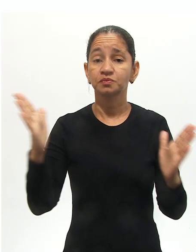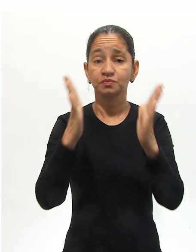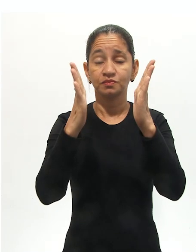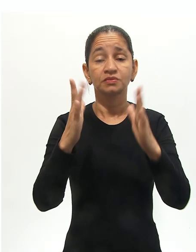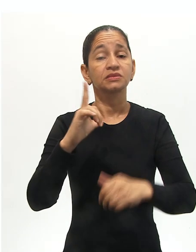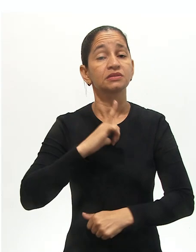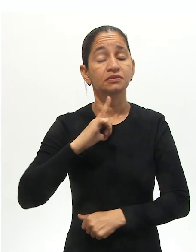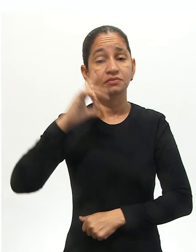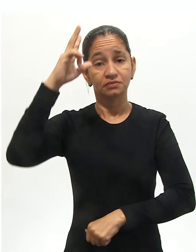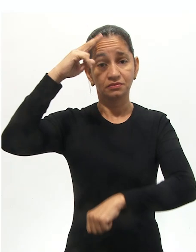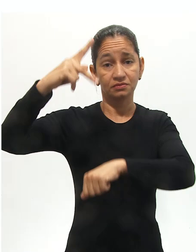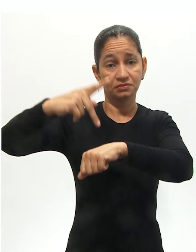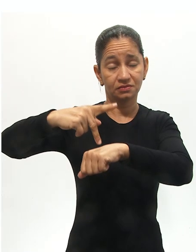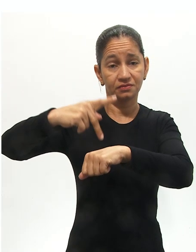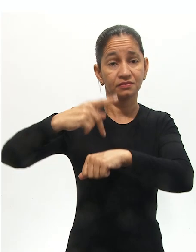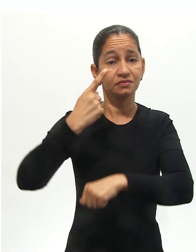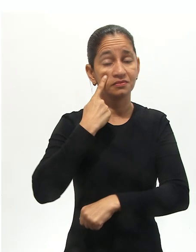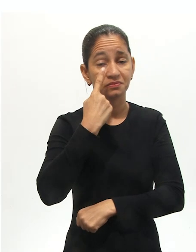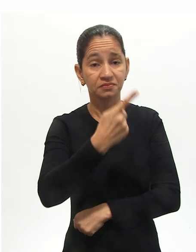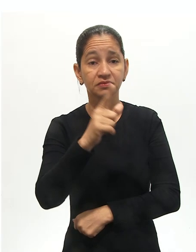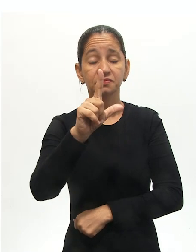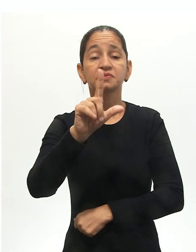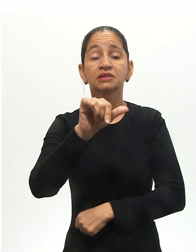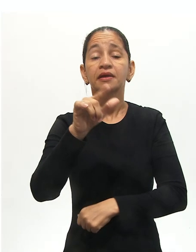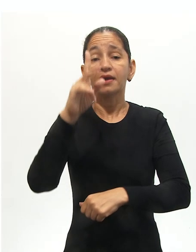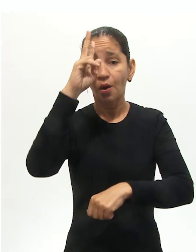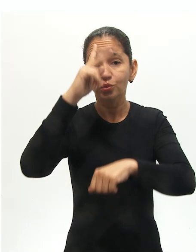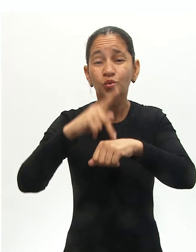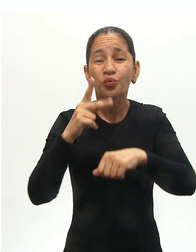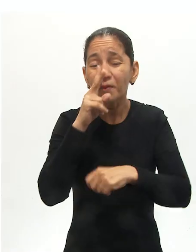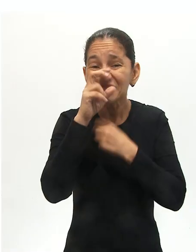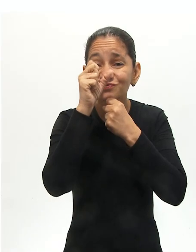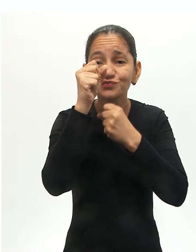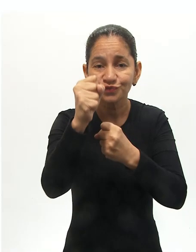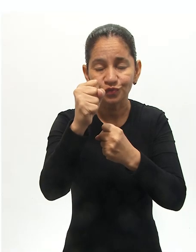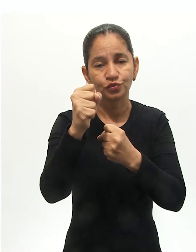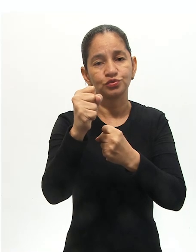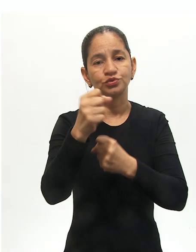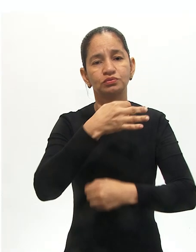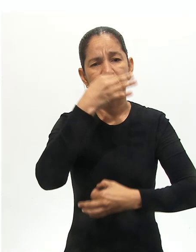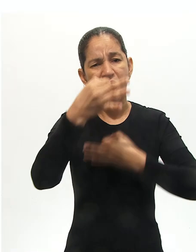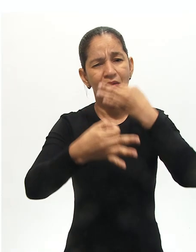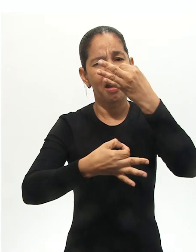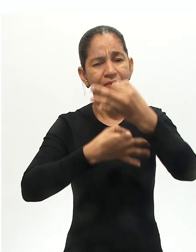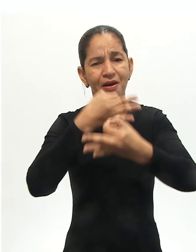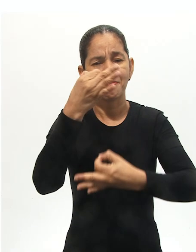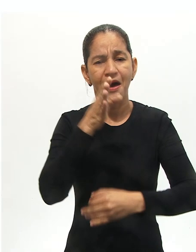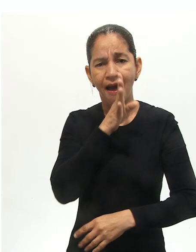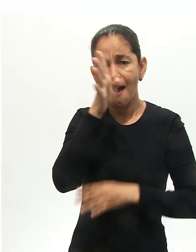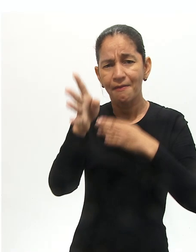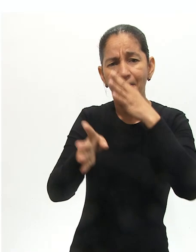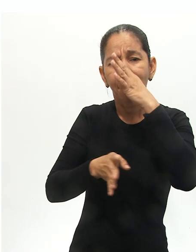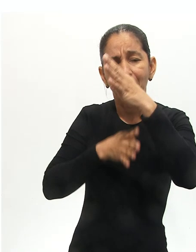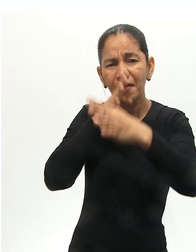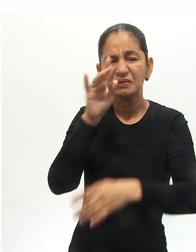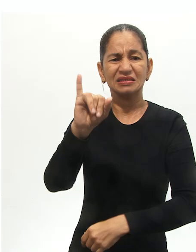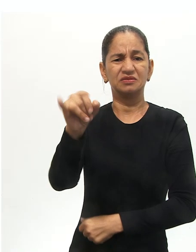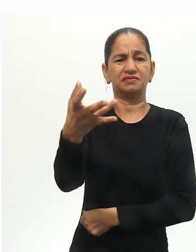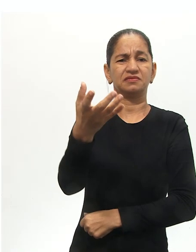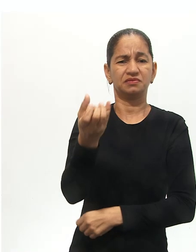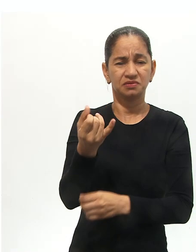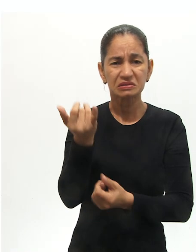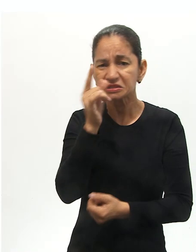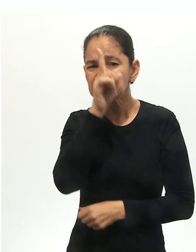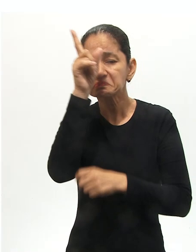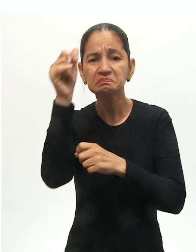expoente foi o autor Alceu Amoroso de Lima. Ele criticava a Escola Nova acusando de